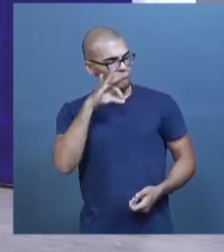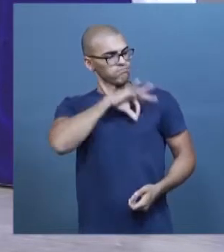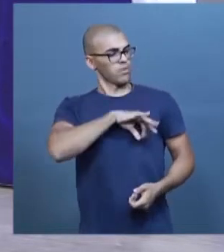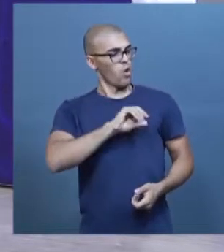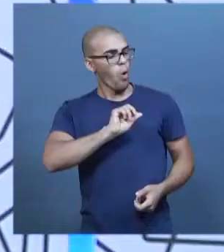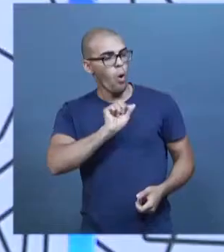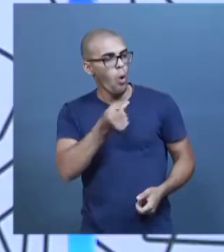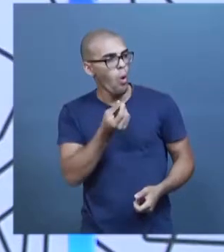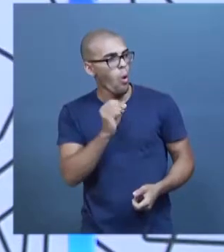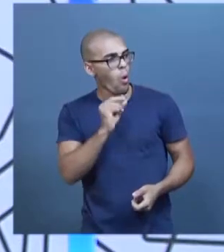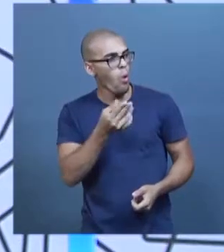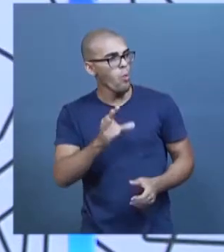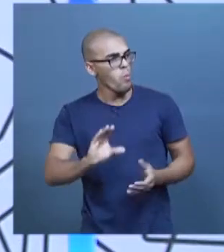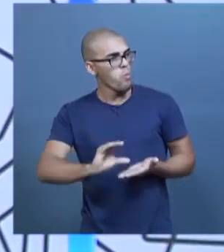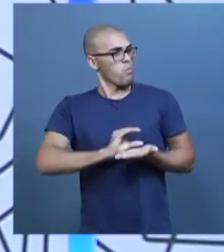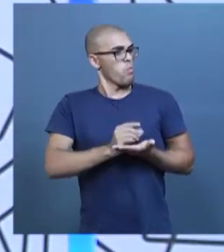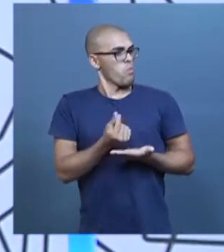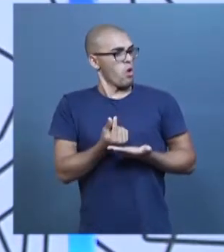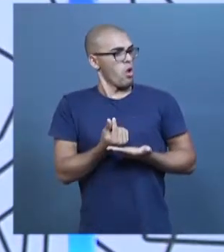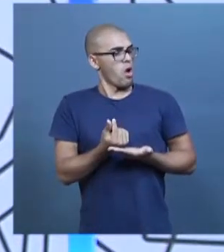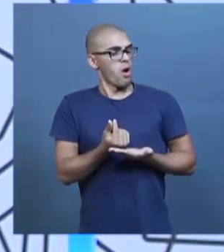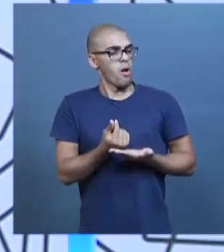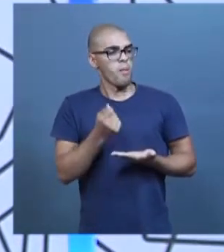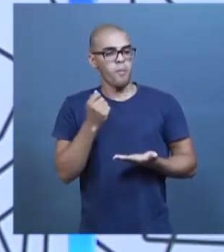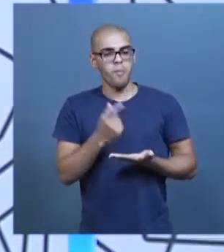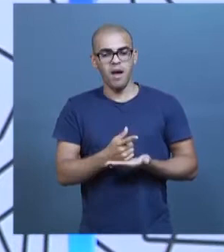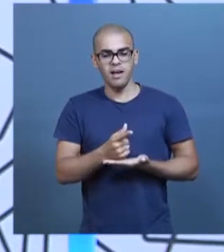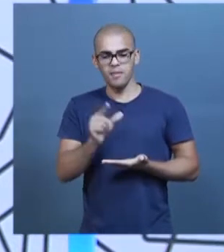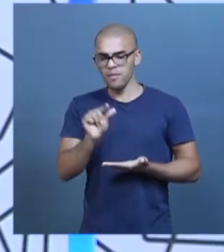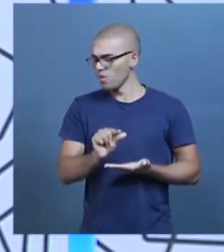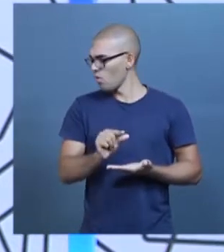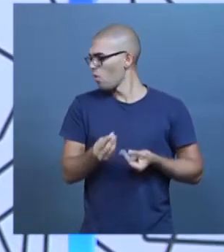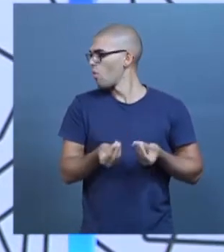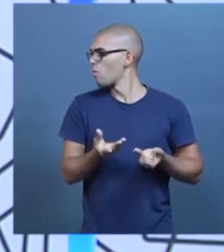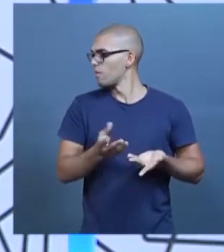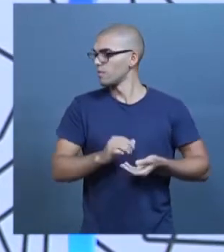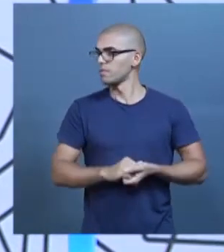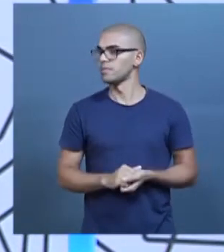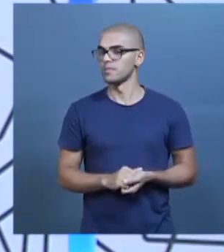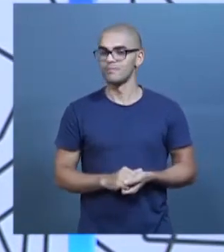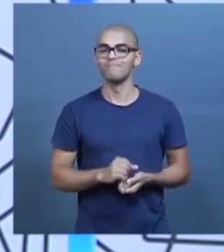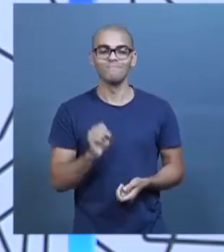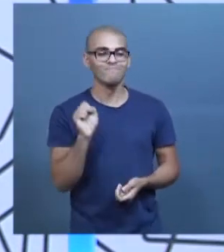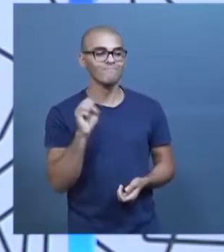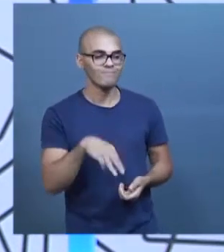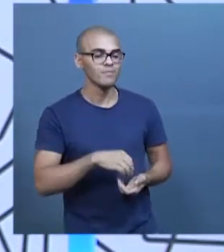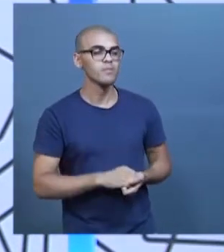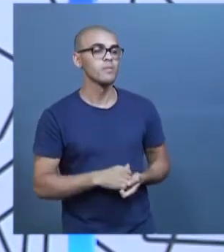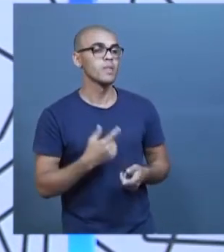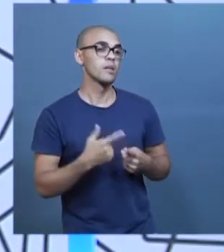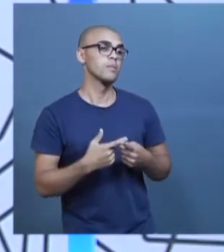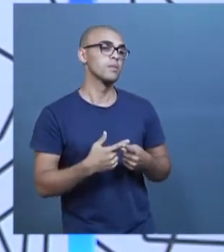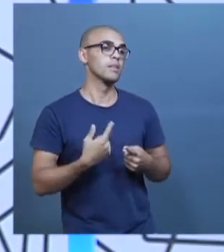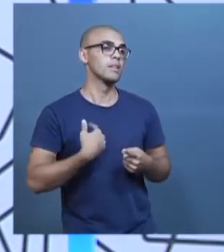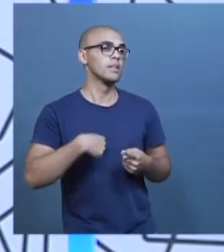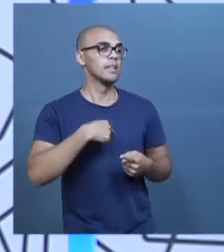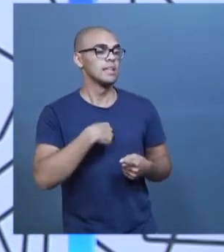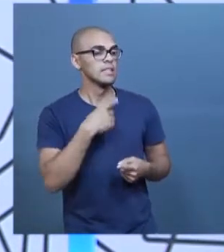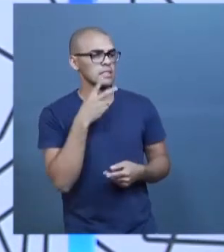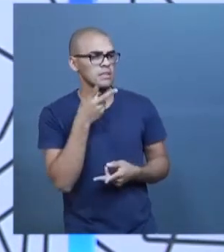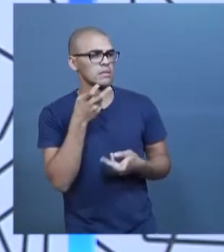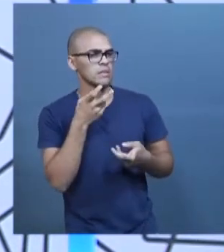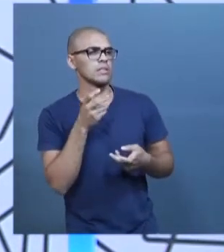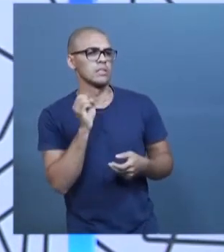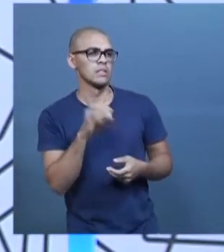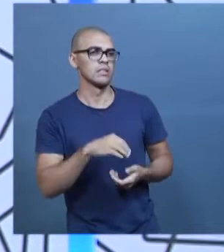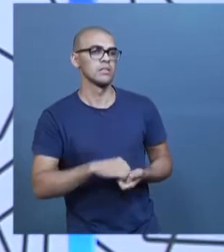situação? Acaba sendo, né? Isso é inevitável a gente constatar e chegar a essa conclusão.